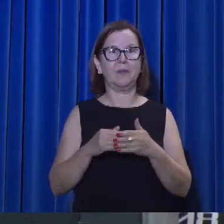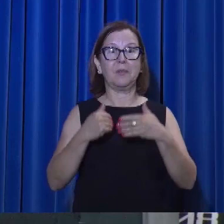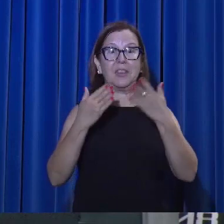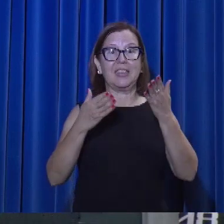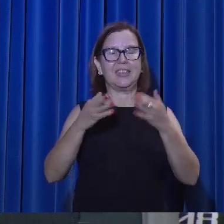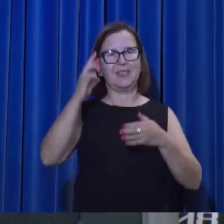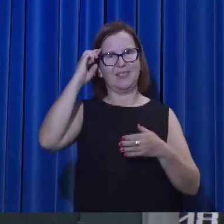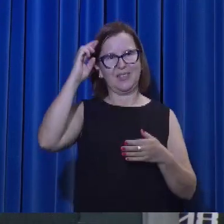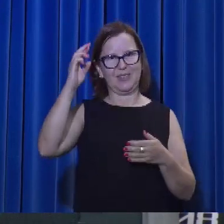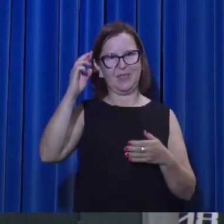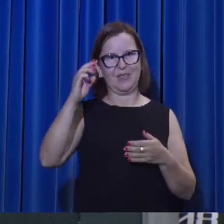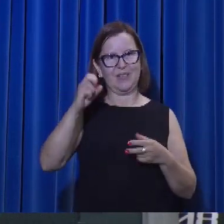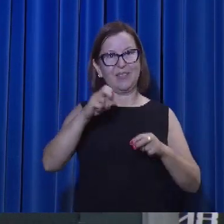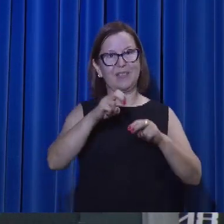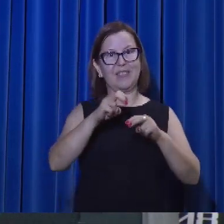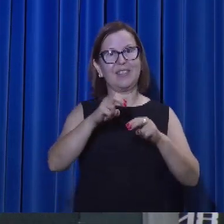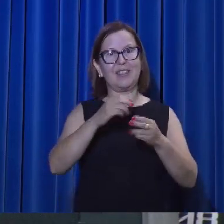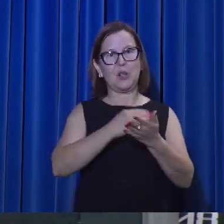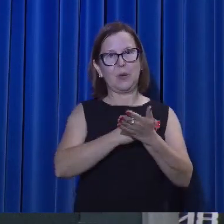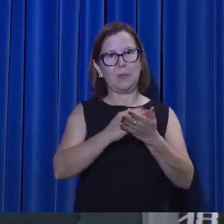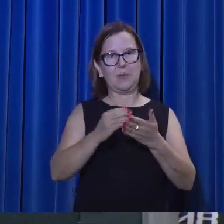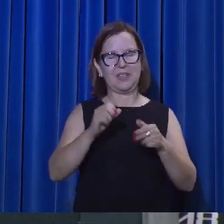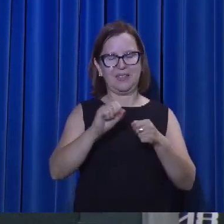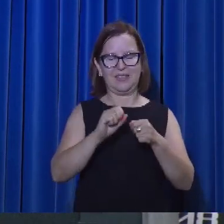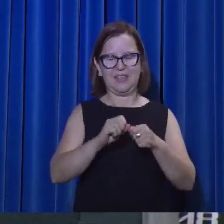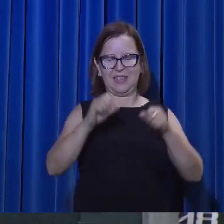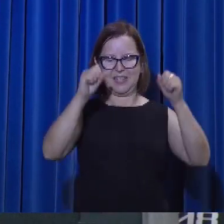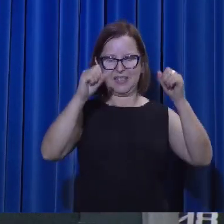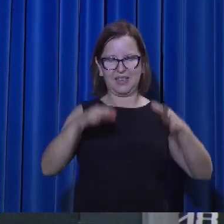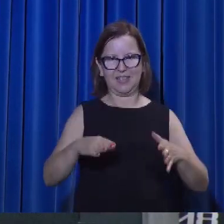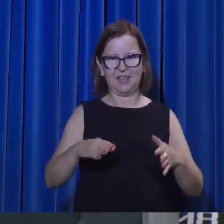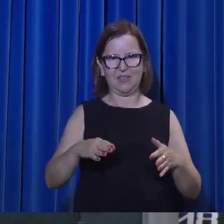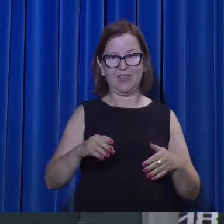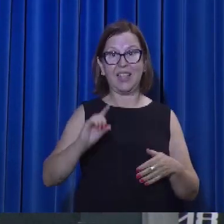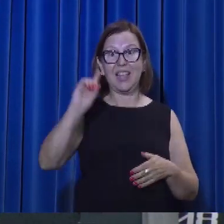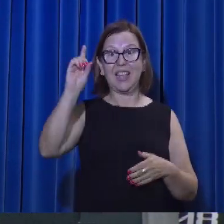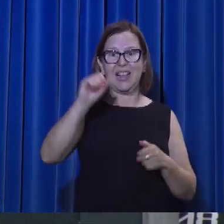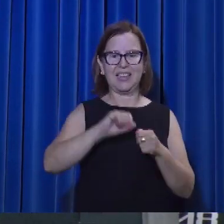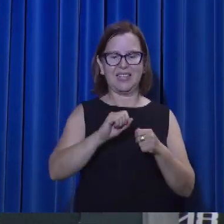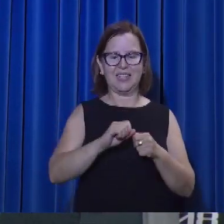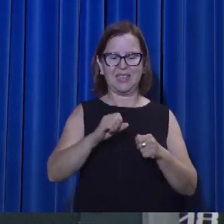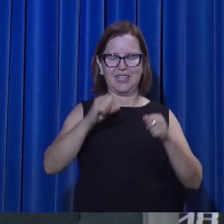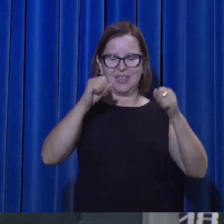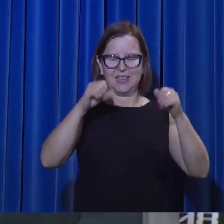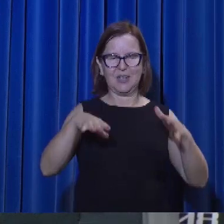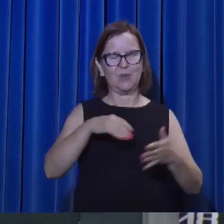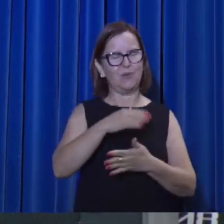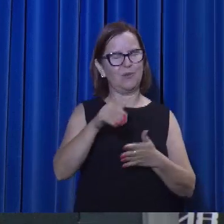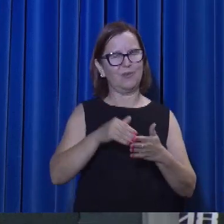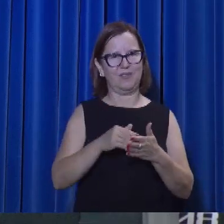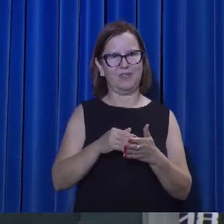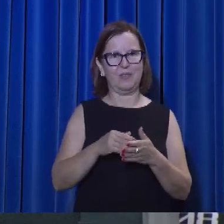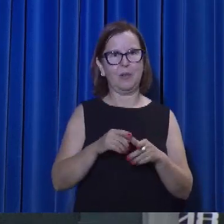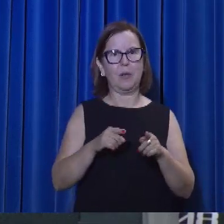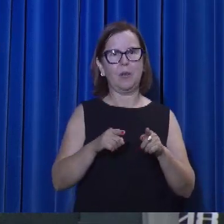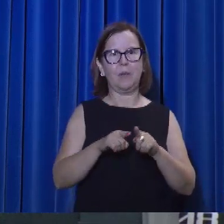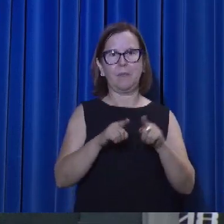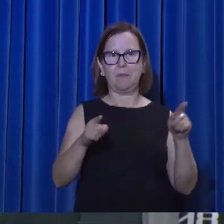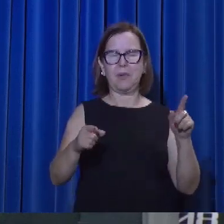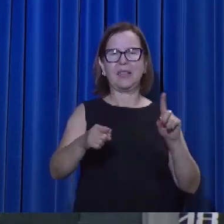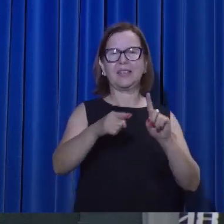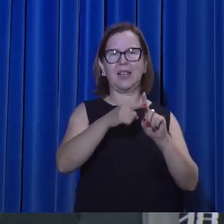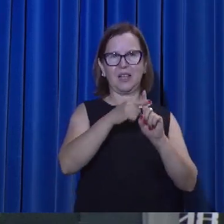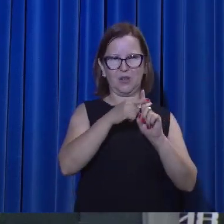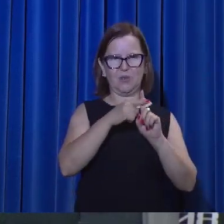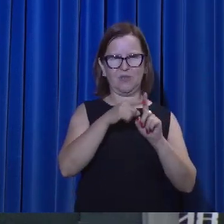a partir da criação. Ele mesmo os criou, assim diz a Escritura. Mas a cruz que ele usou, a